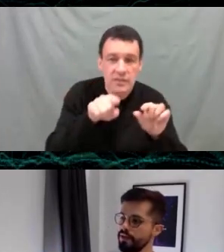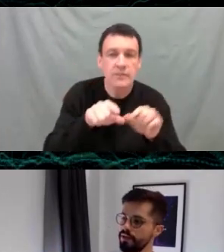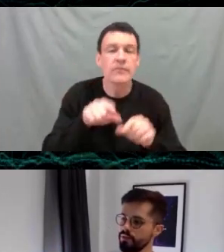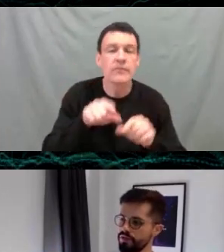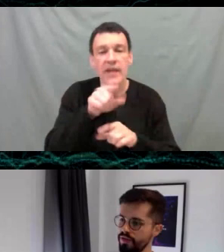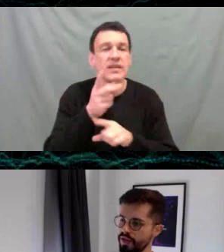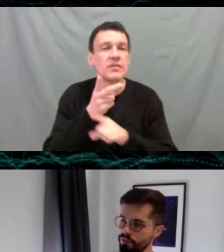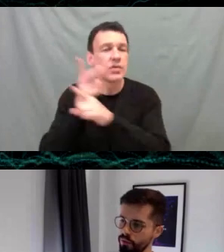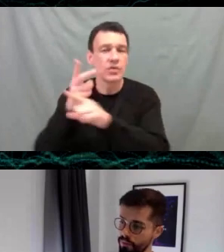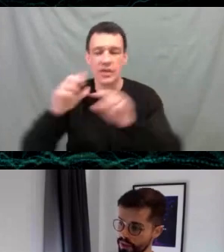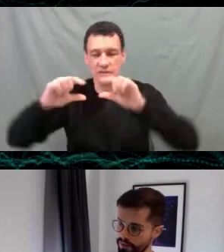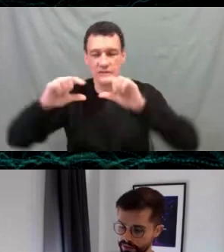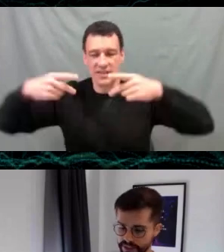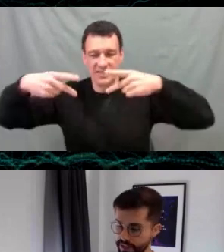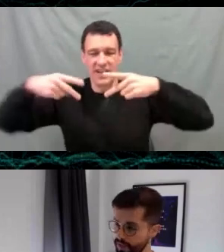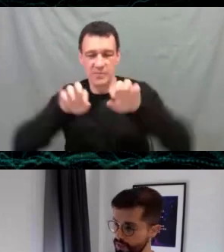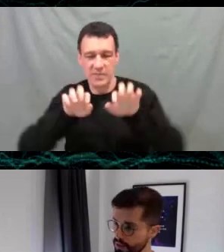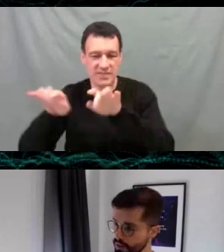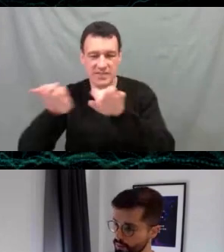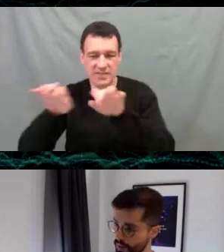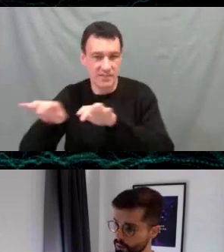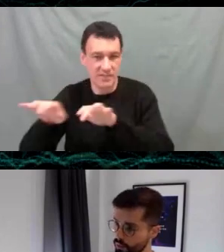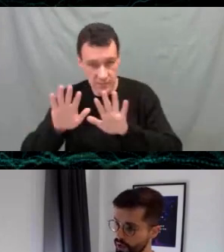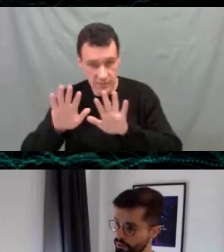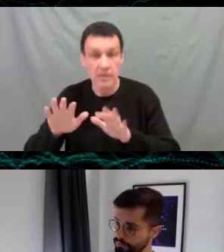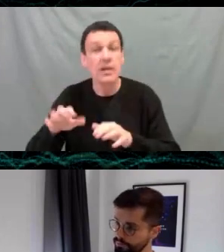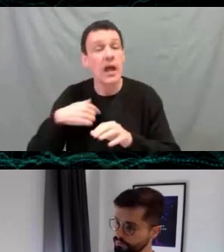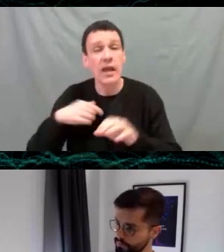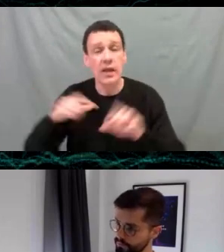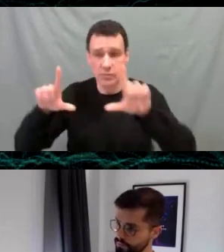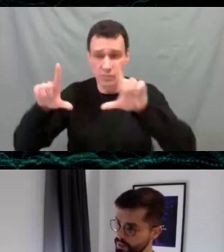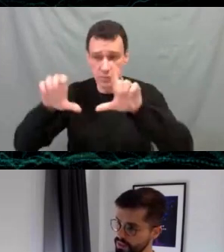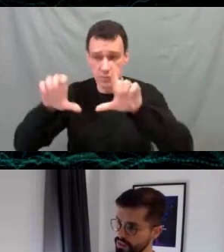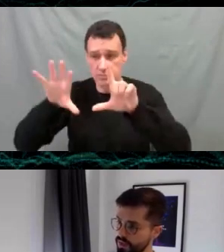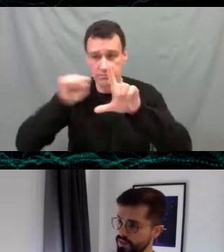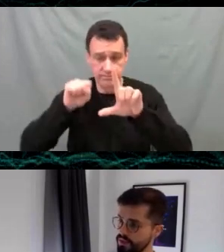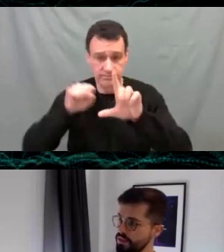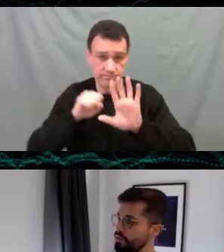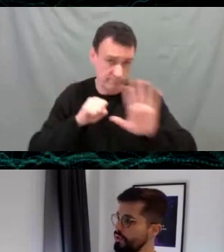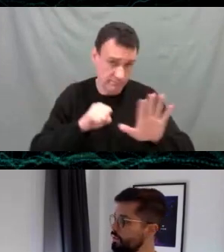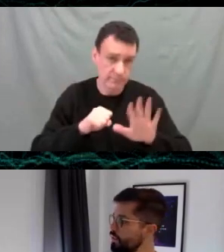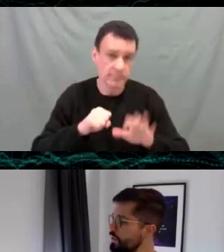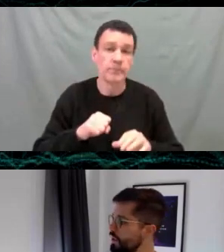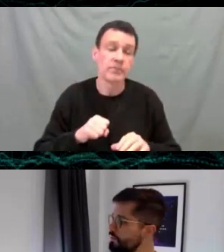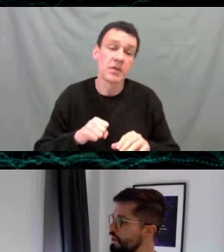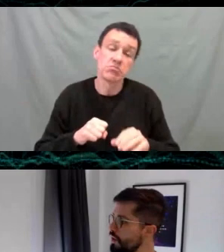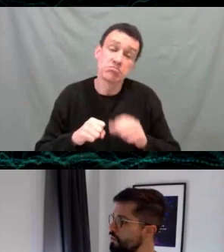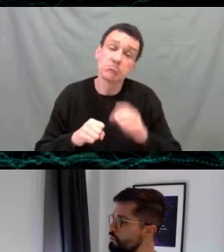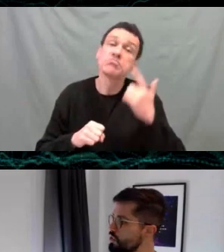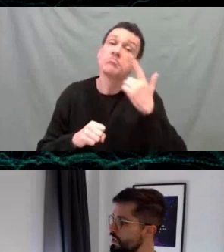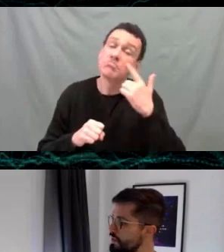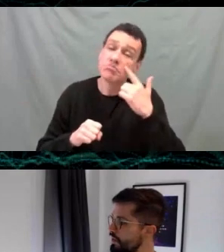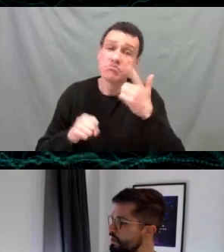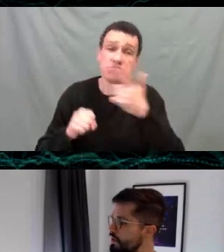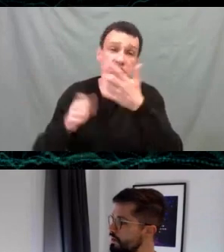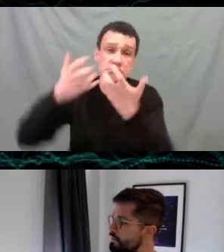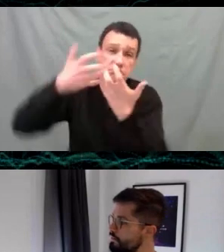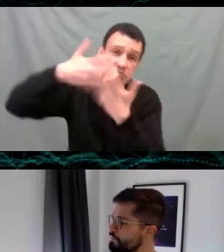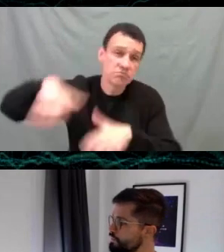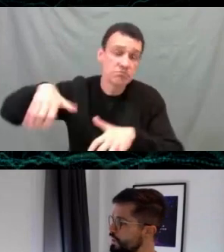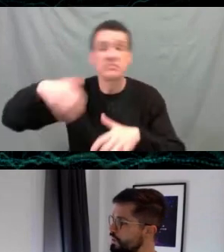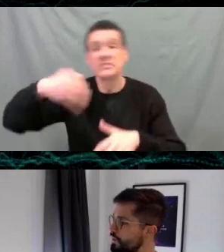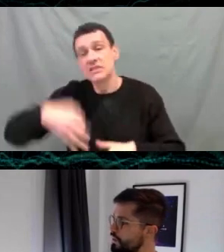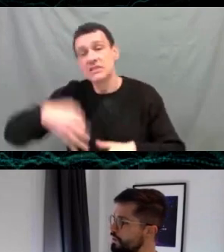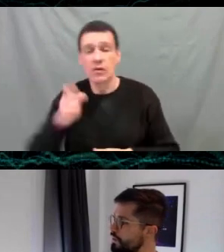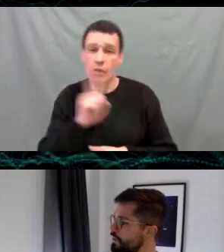táxi estranho né então você vai ver que eu tô brincando esse cara aqui para procurar se isso que está sendo executado ou não eu vou puxar essa